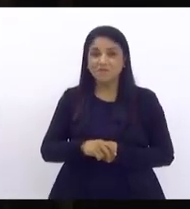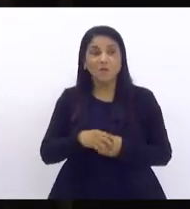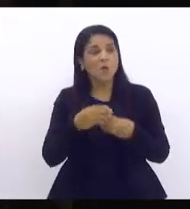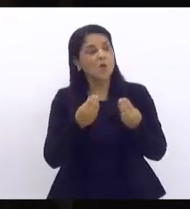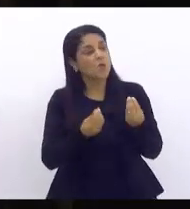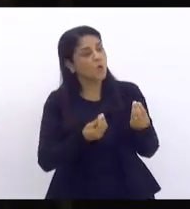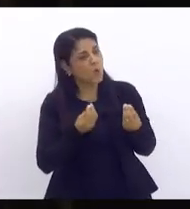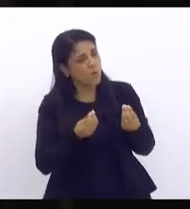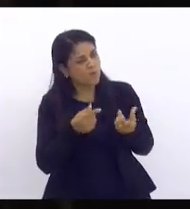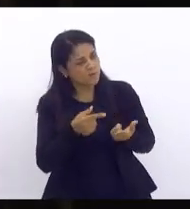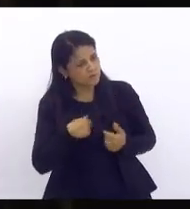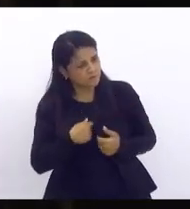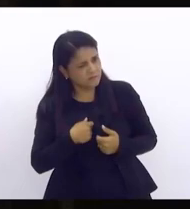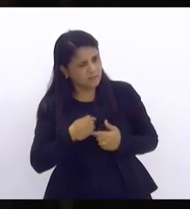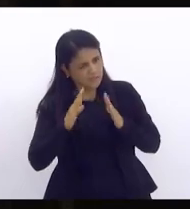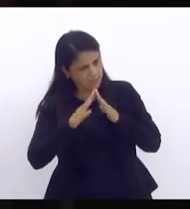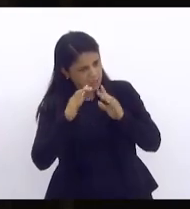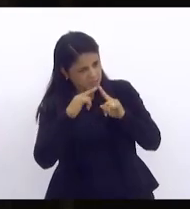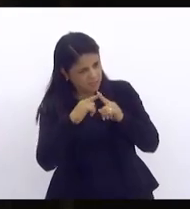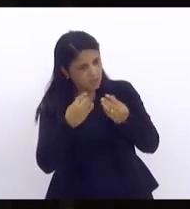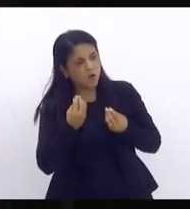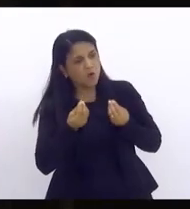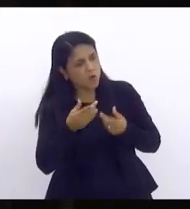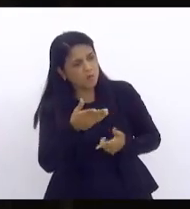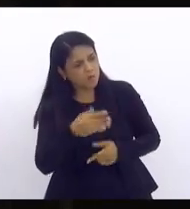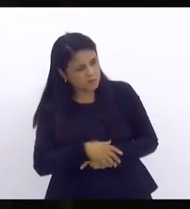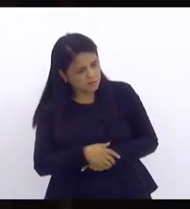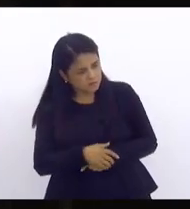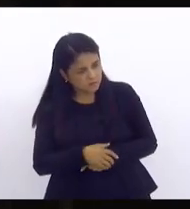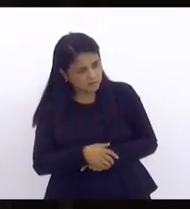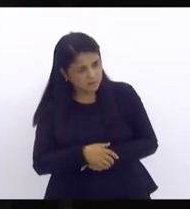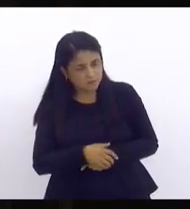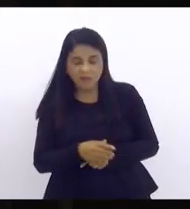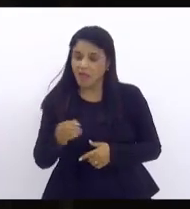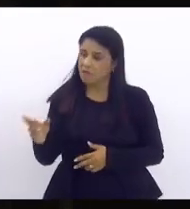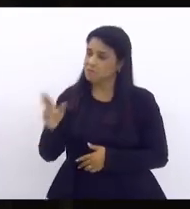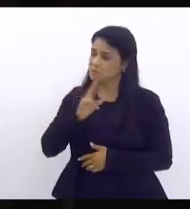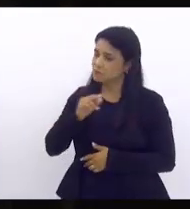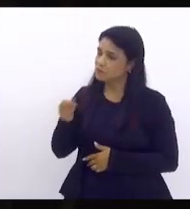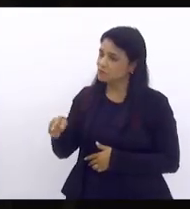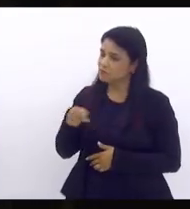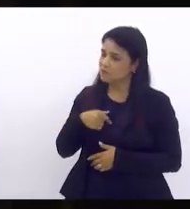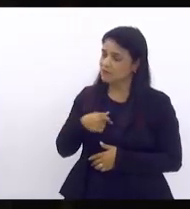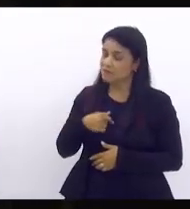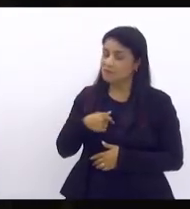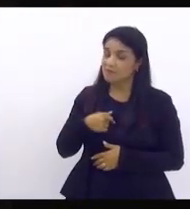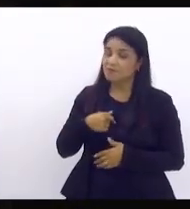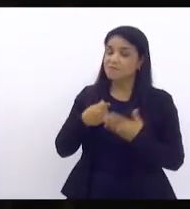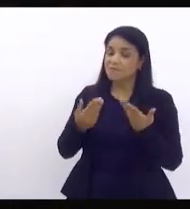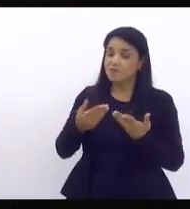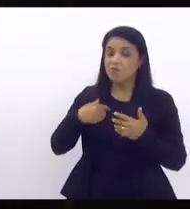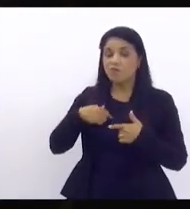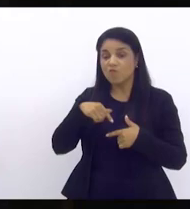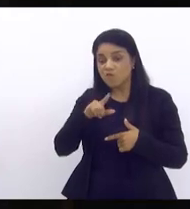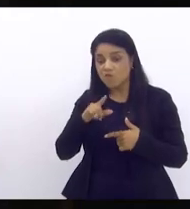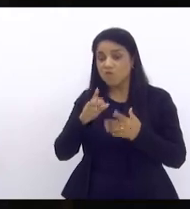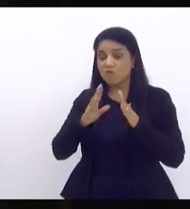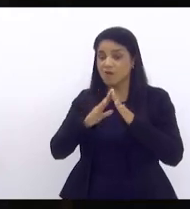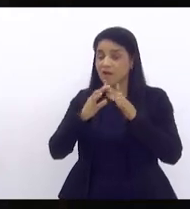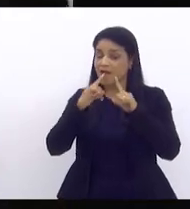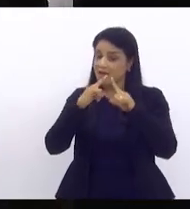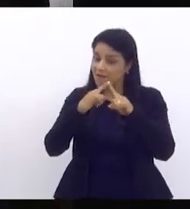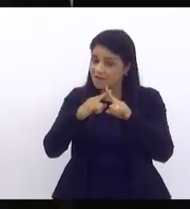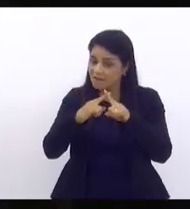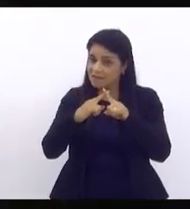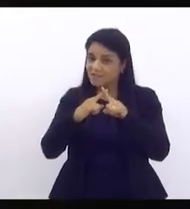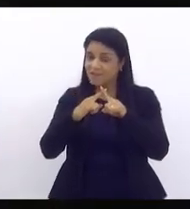como assim você está indo lá? Como que você está indo? E ela dizia, Almir, eu estou indo